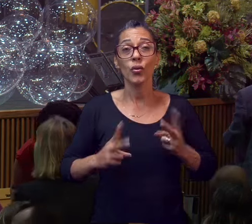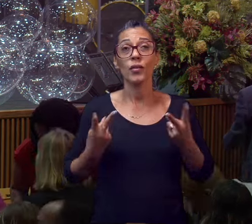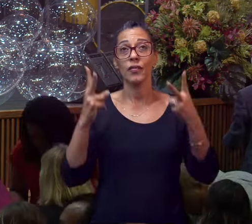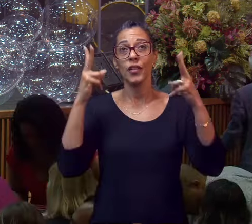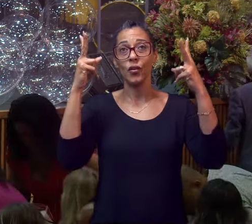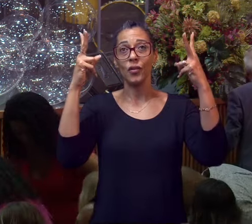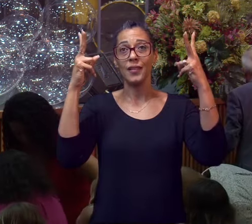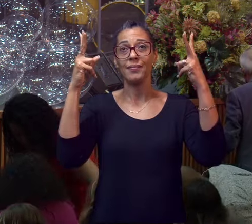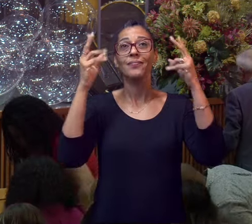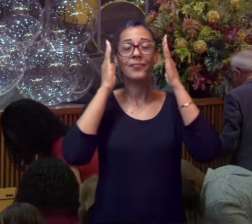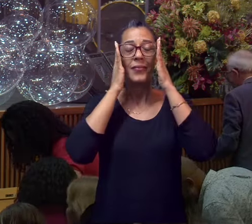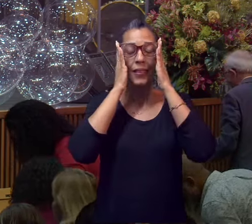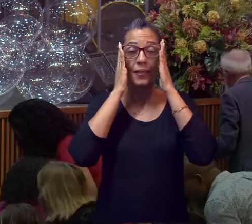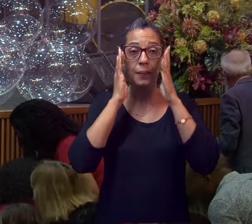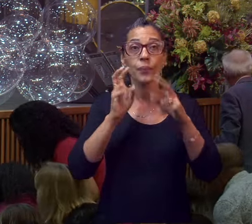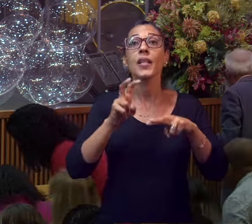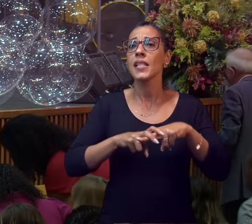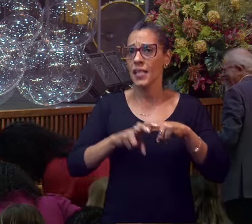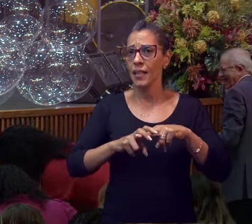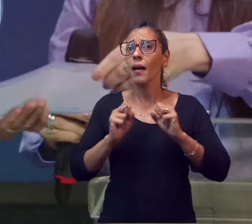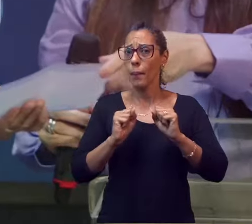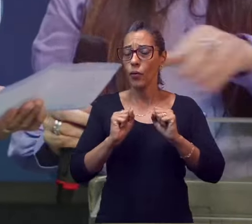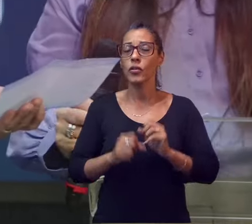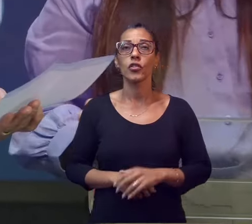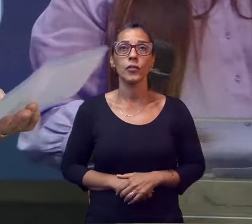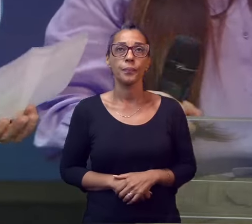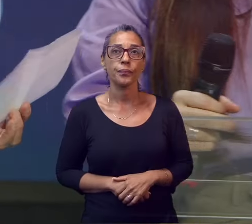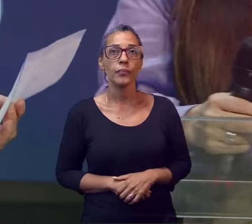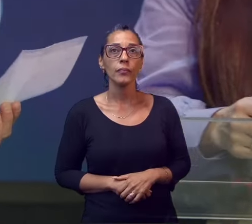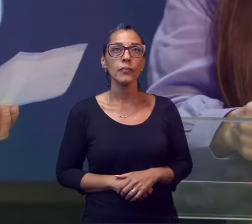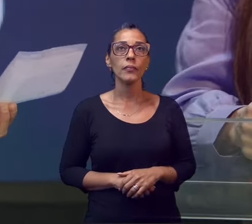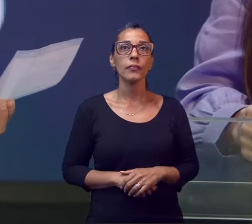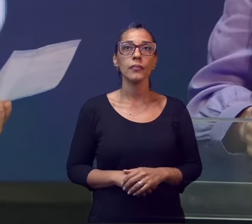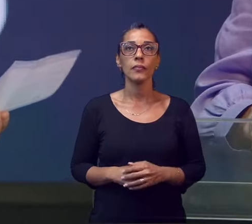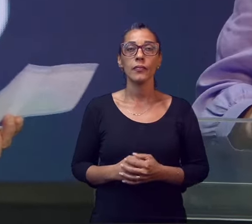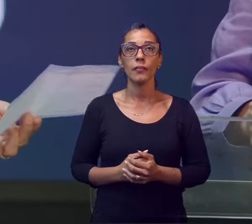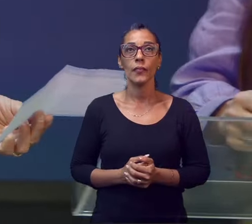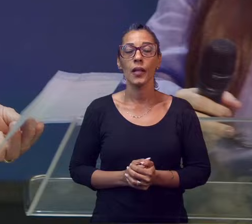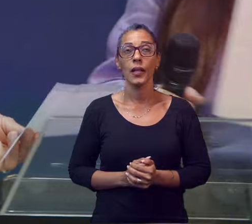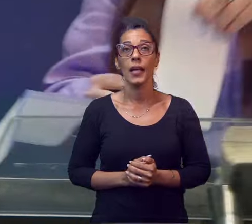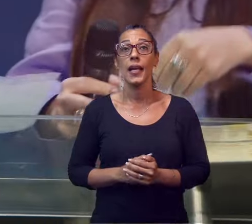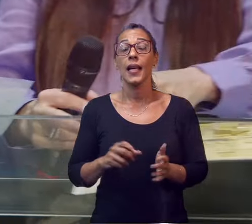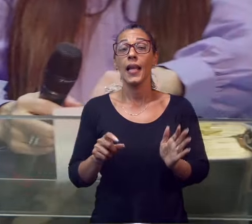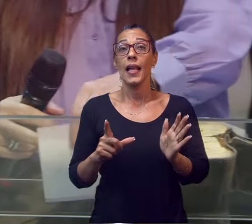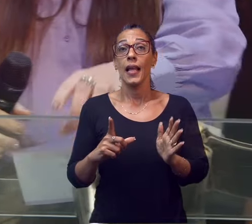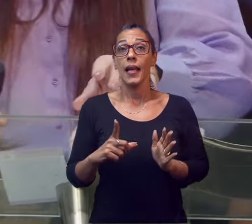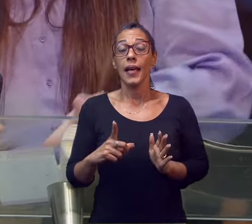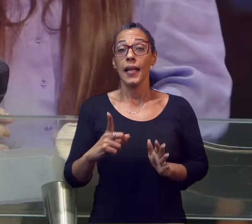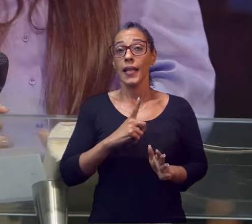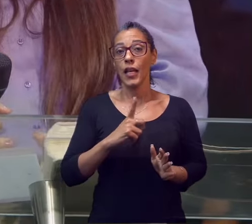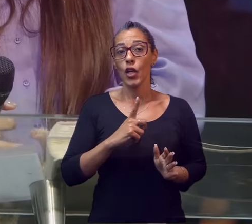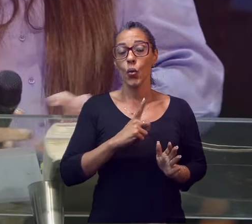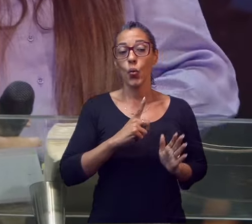ofereço a Deus e o que eu espero de Deus é para pessoa colocar dentro da Bíblia porque muitas vezes